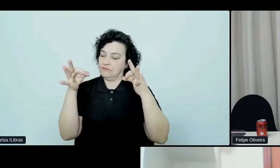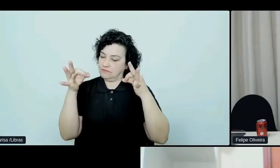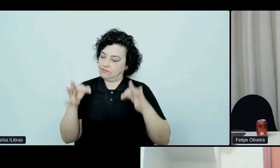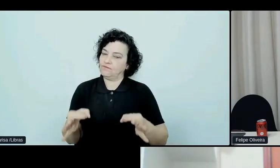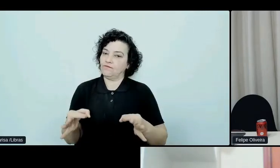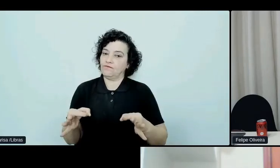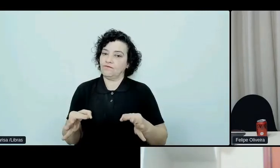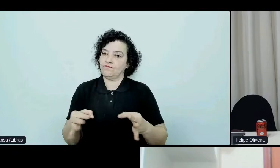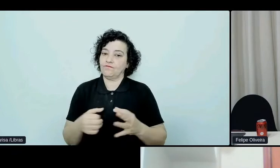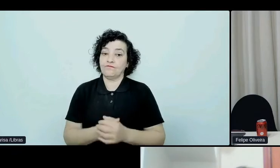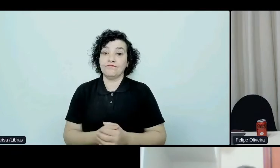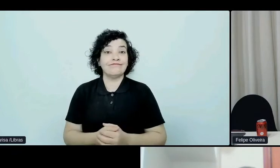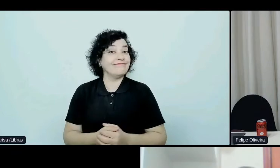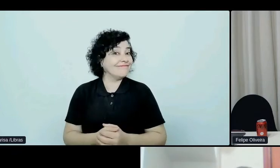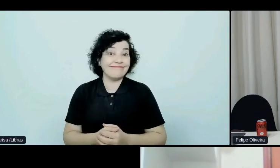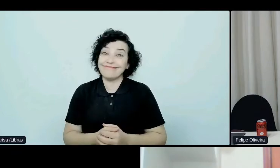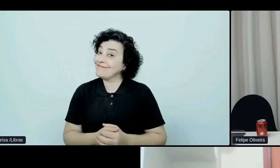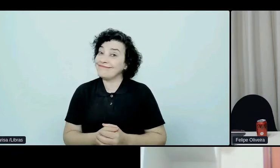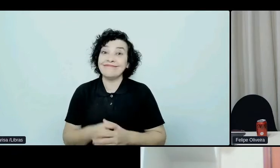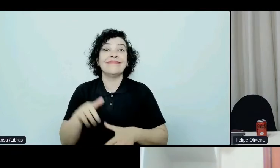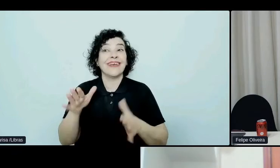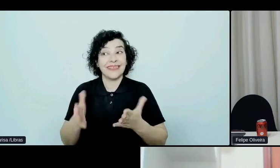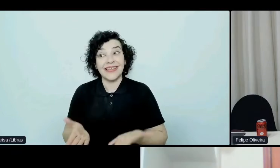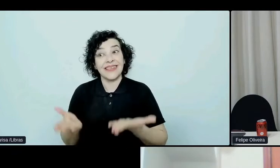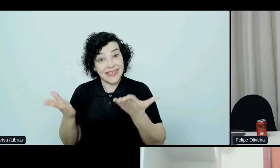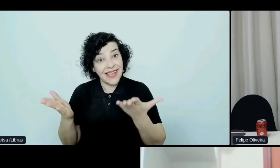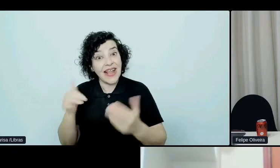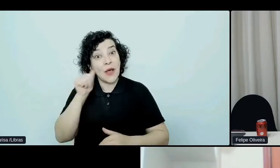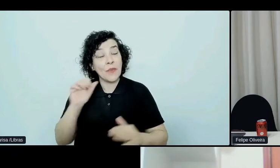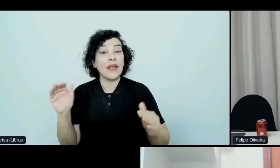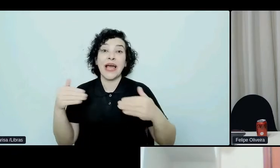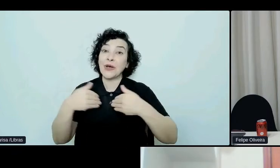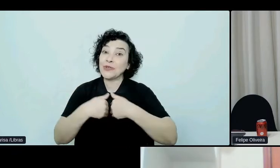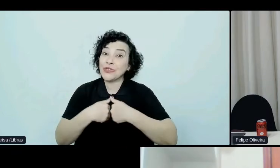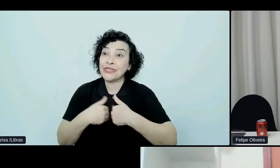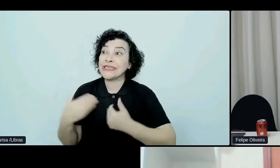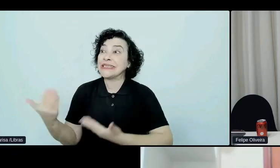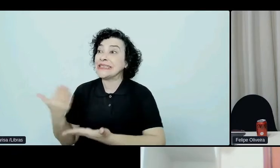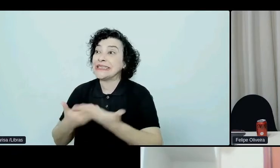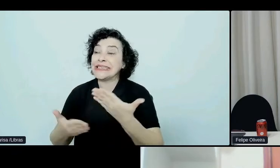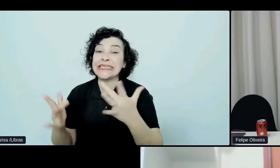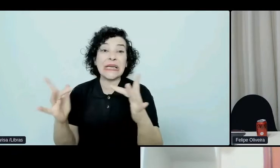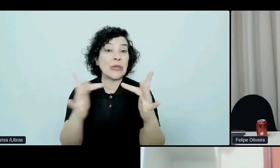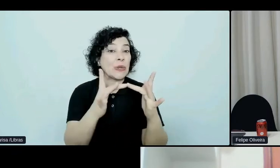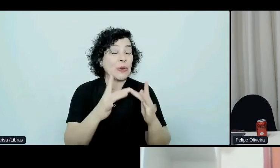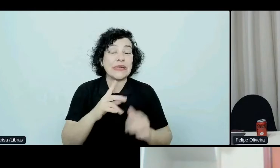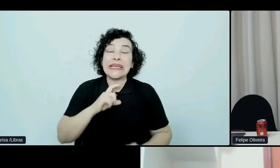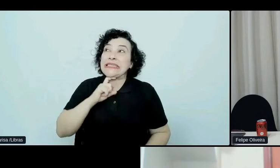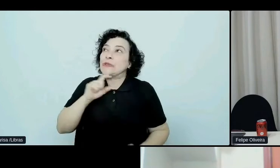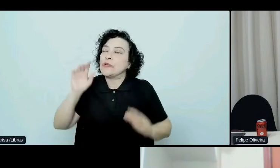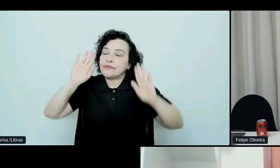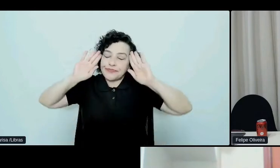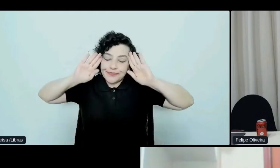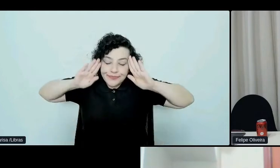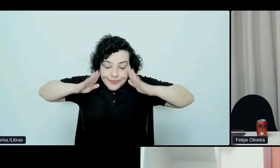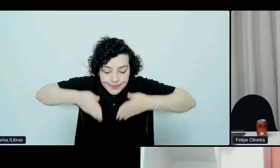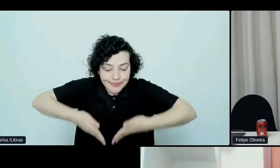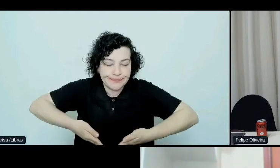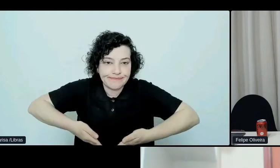da etiqueta. Então, quanto mais caladinha ali no canto dela, melhor. Sinal que é